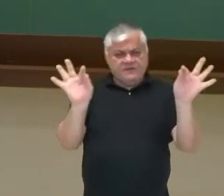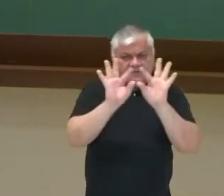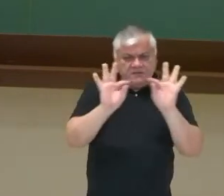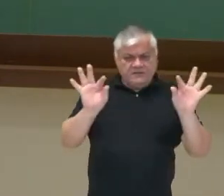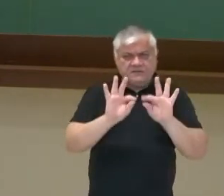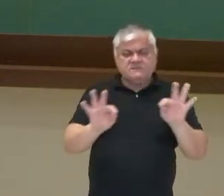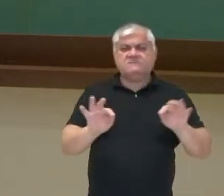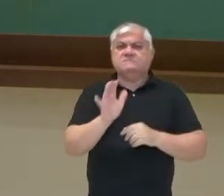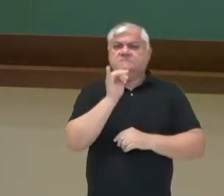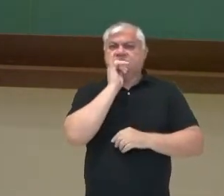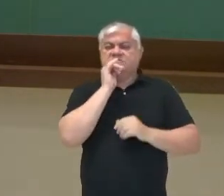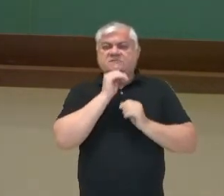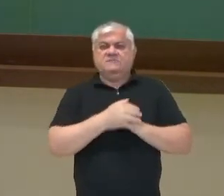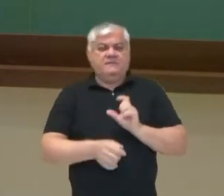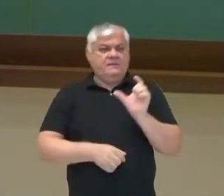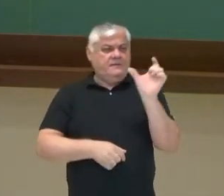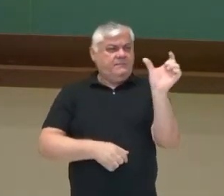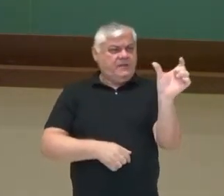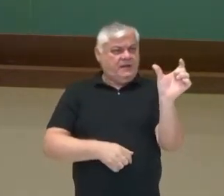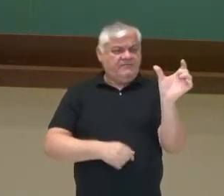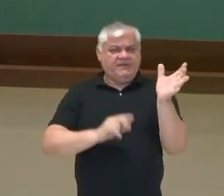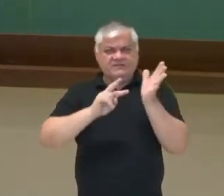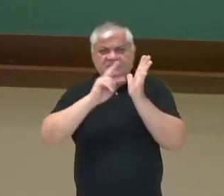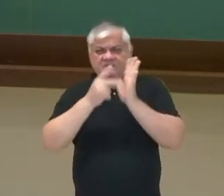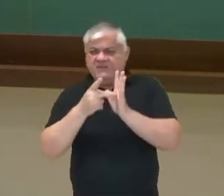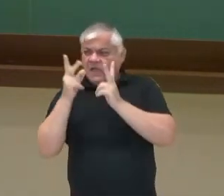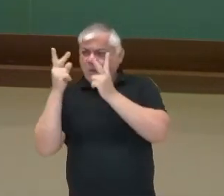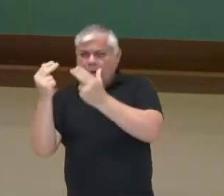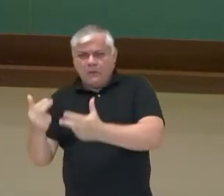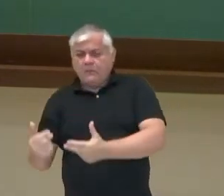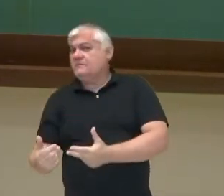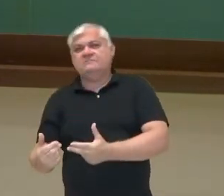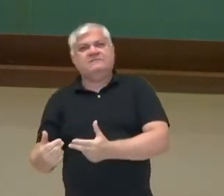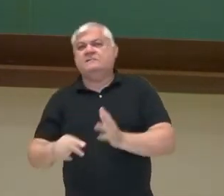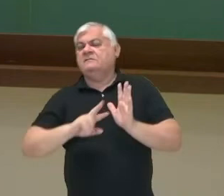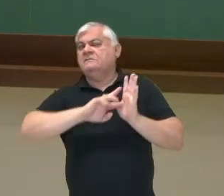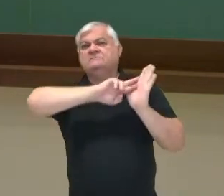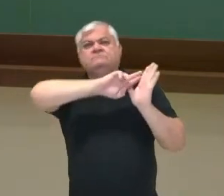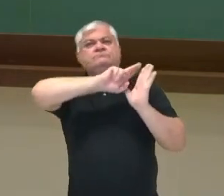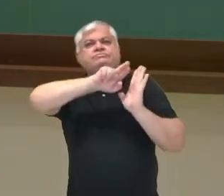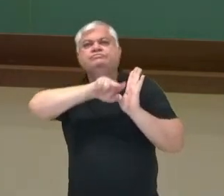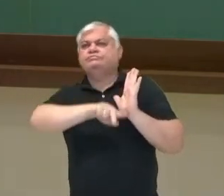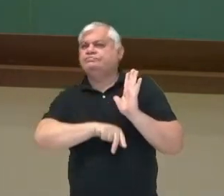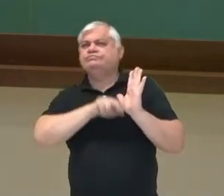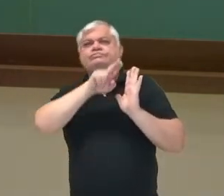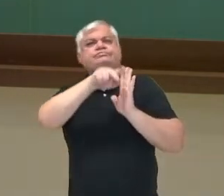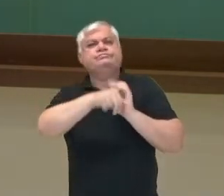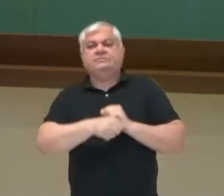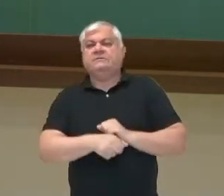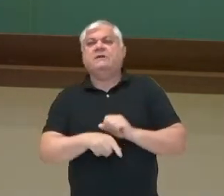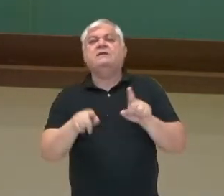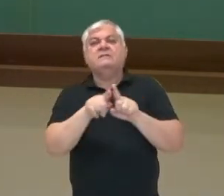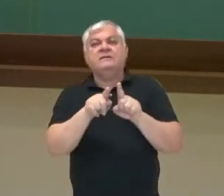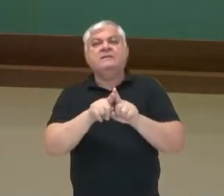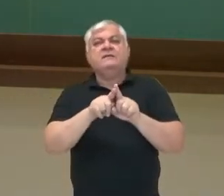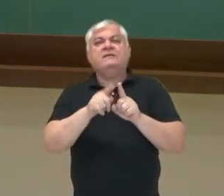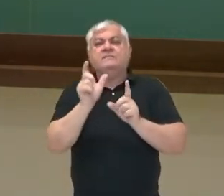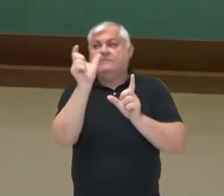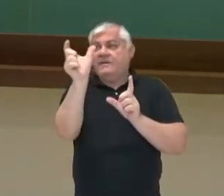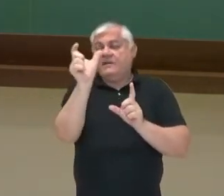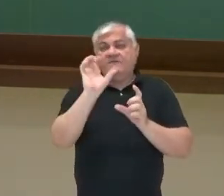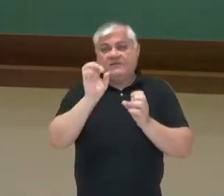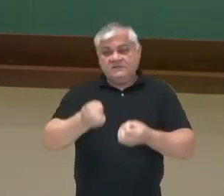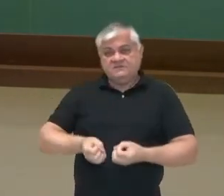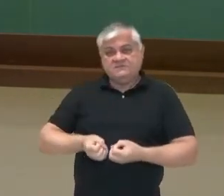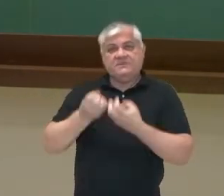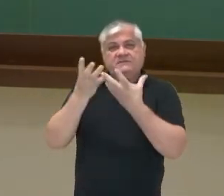que uma palavra ela sempre vai ter o mesmo significado, né, ou mesmo uma expressão. Muitas vezes essa expressão ela pode